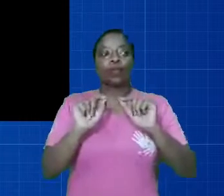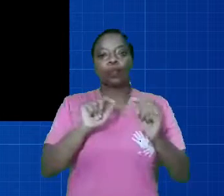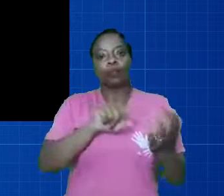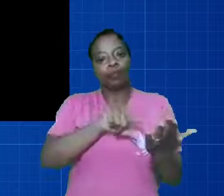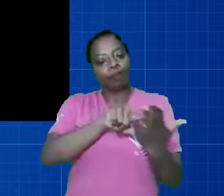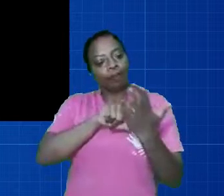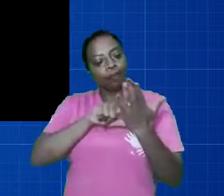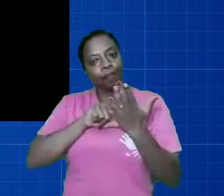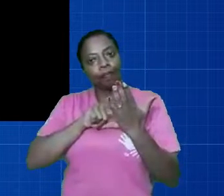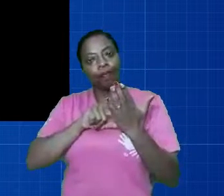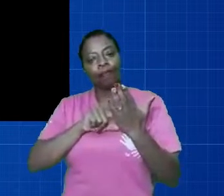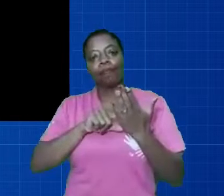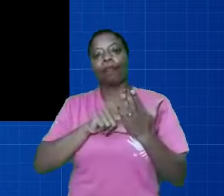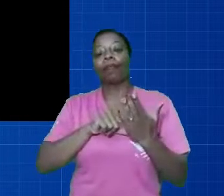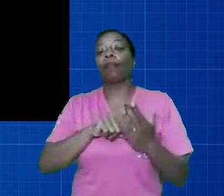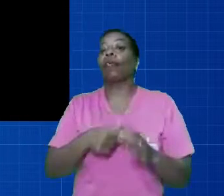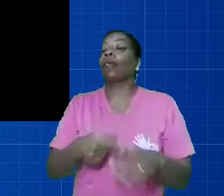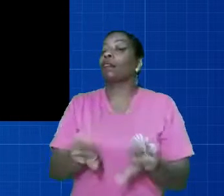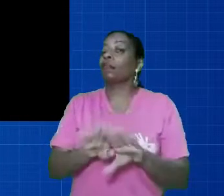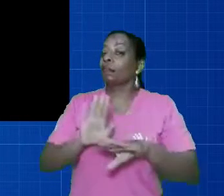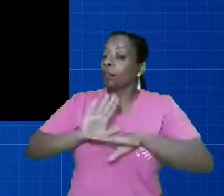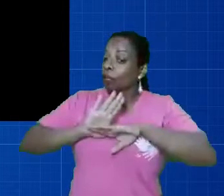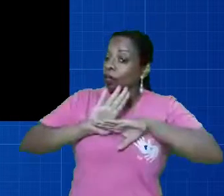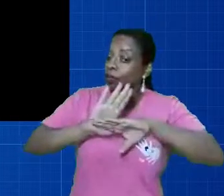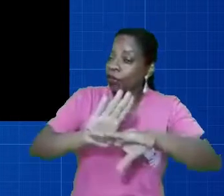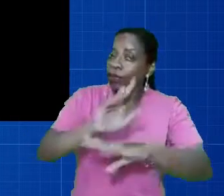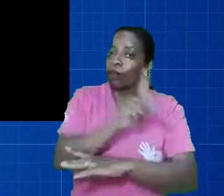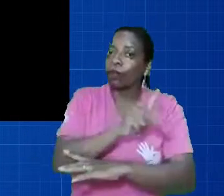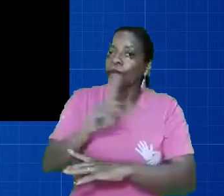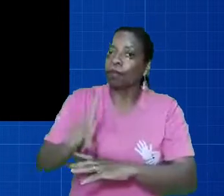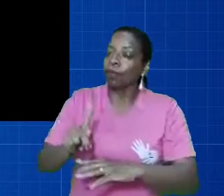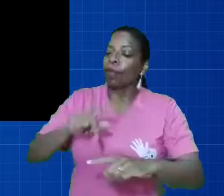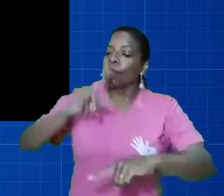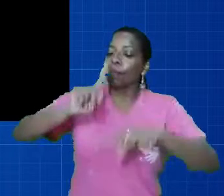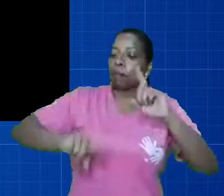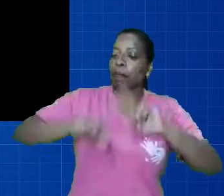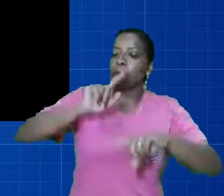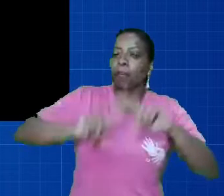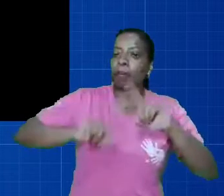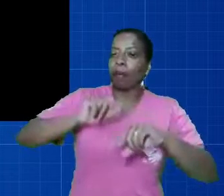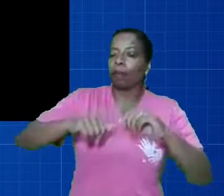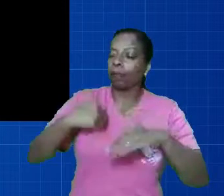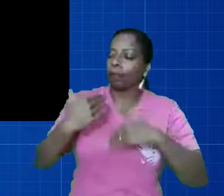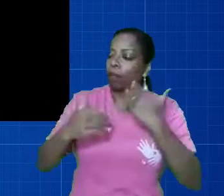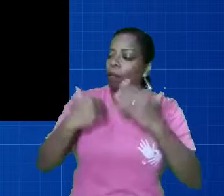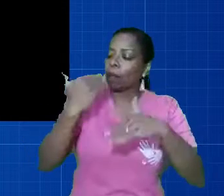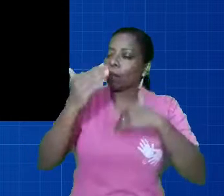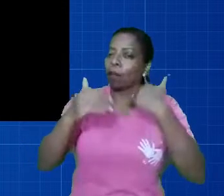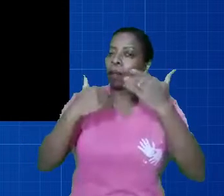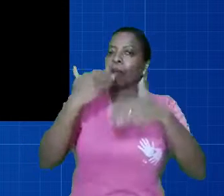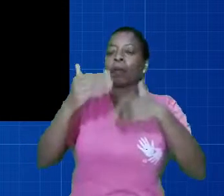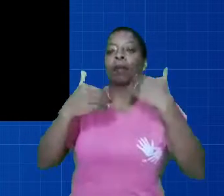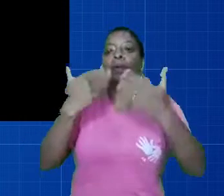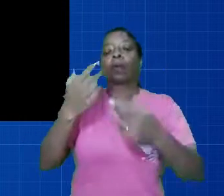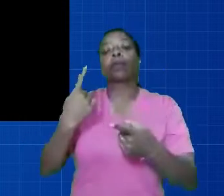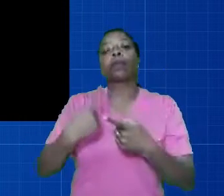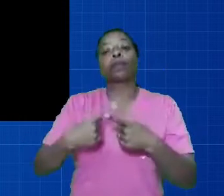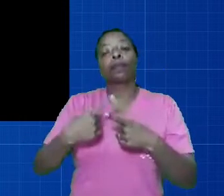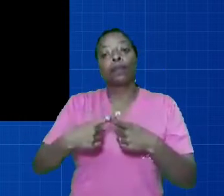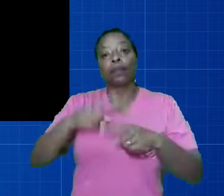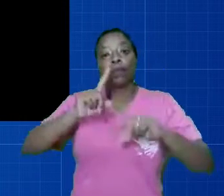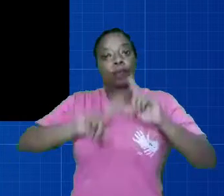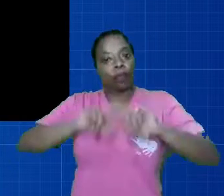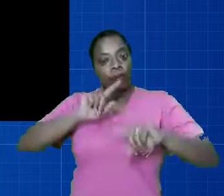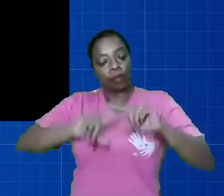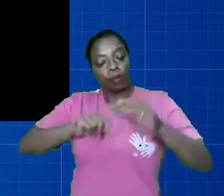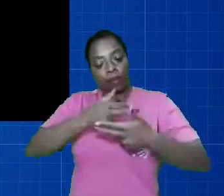essa, ajudar os professores produzindo materiais, né? Muitos desses materiais eram dedicados, né,